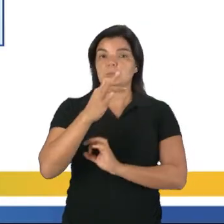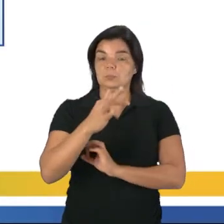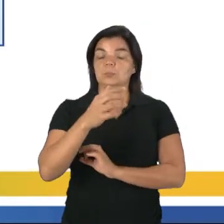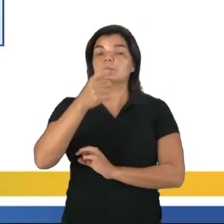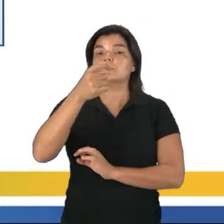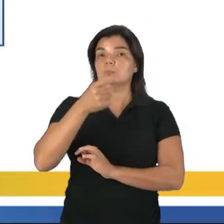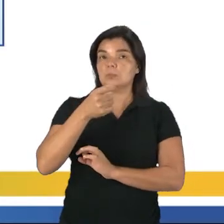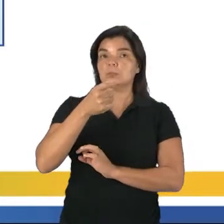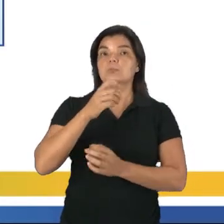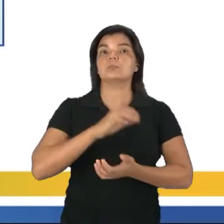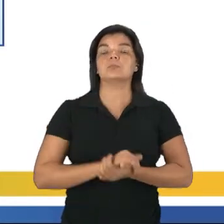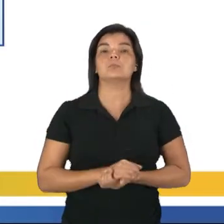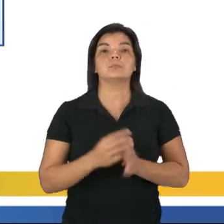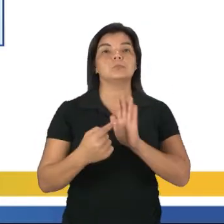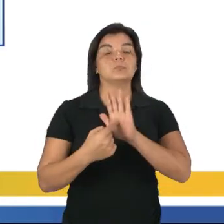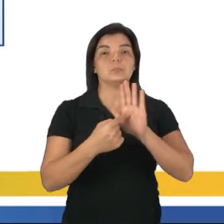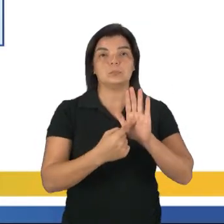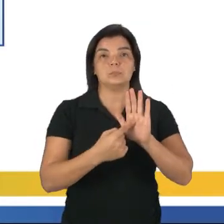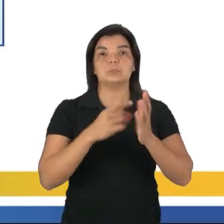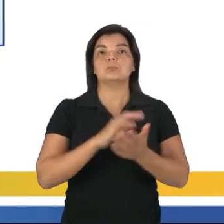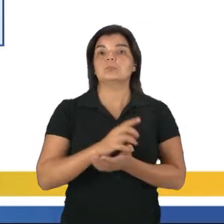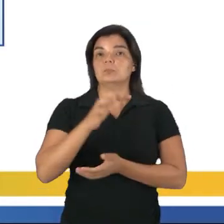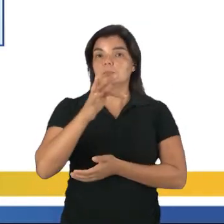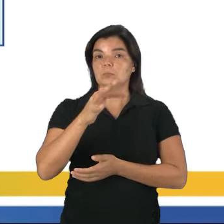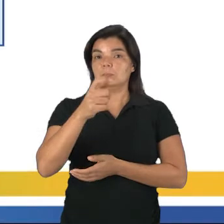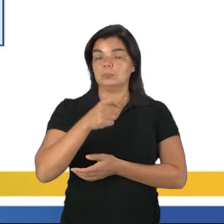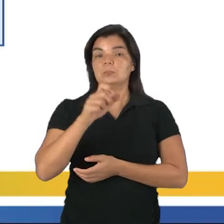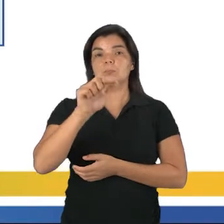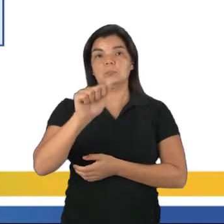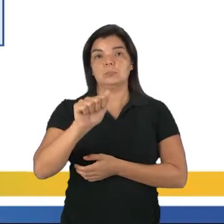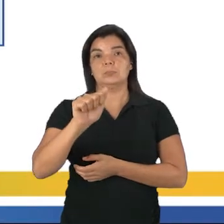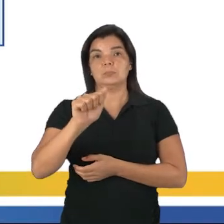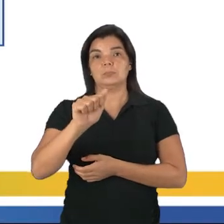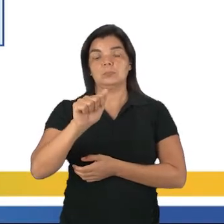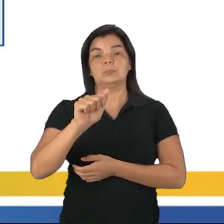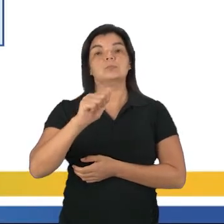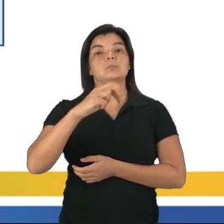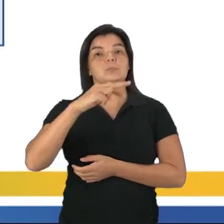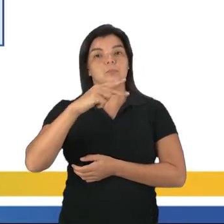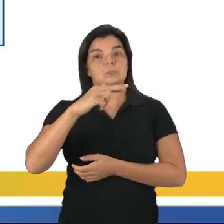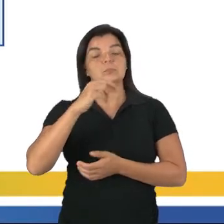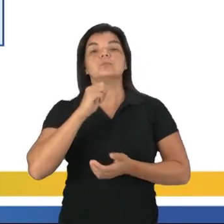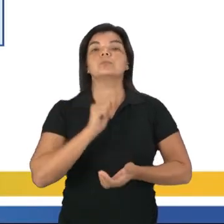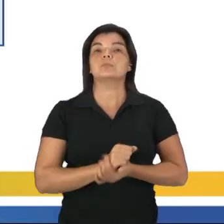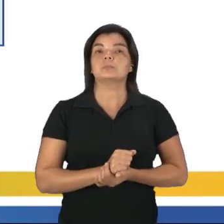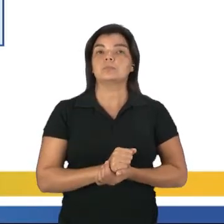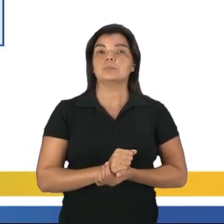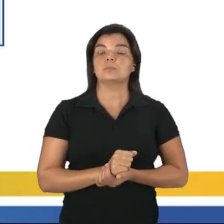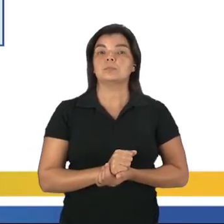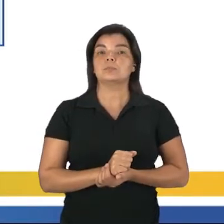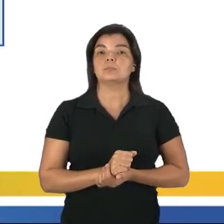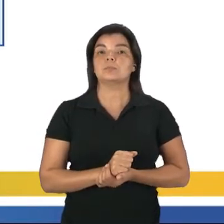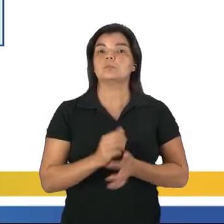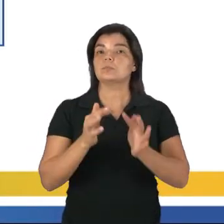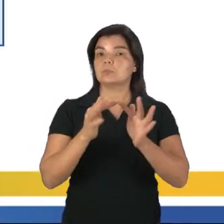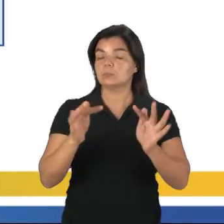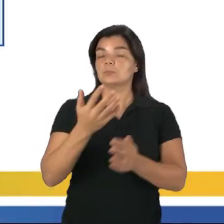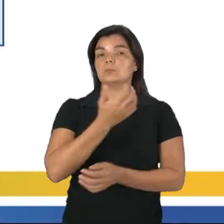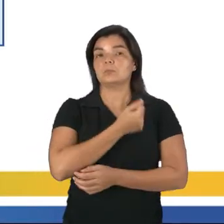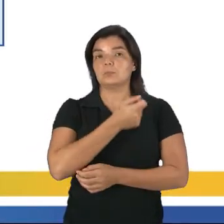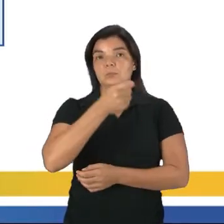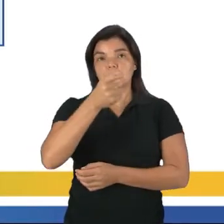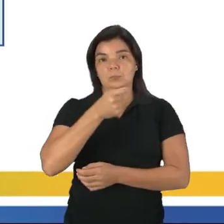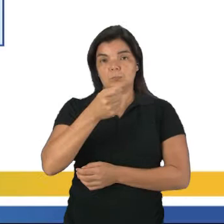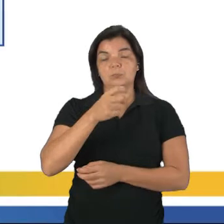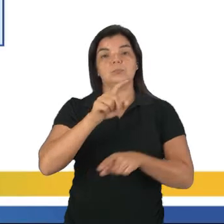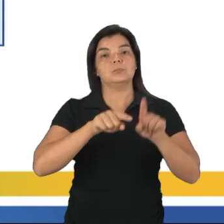segundo grau é essa que aparece aí na tela. F de x, né? Então a função está ali em função do valor de x,